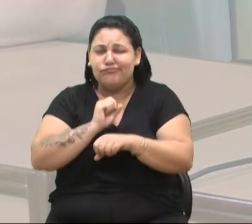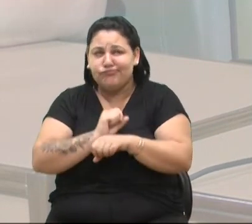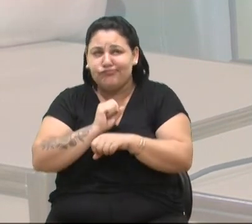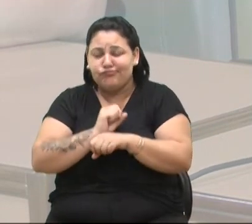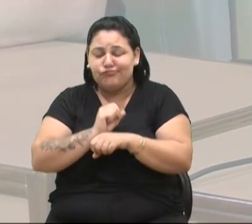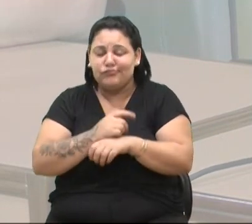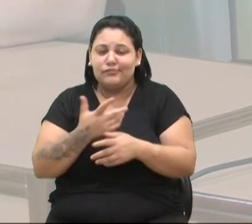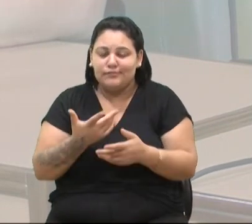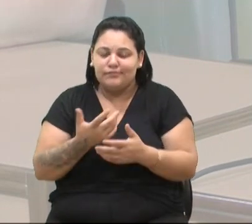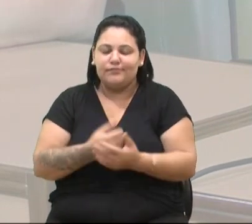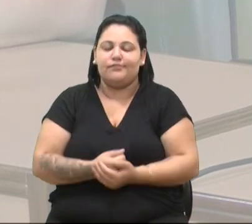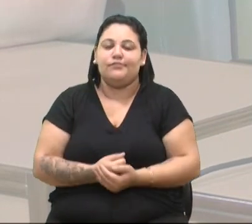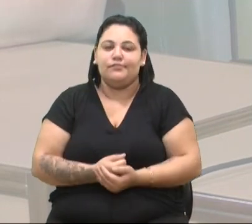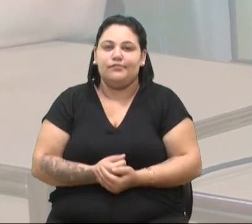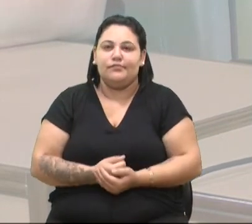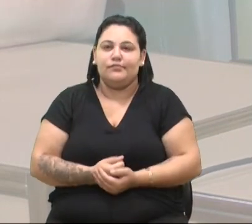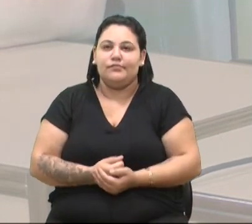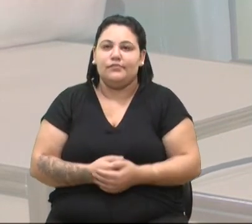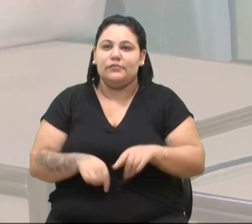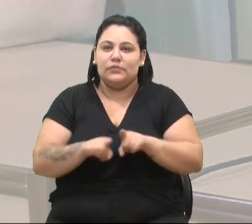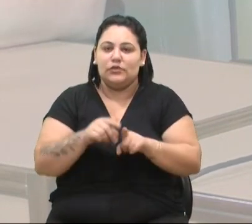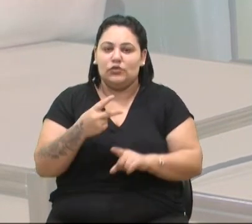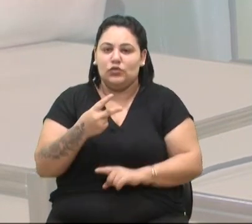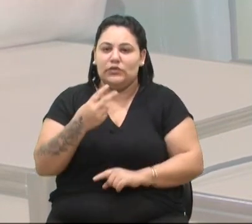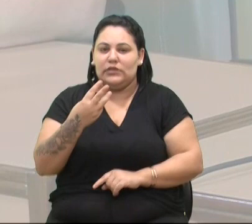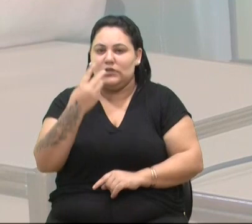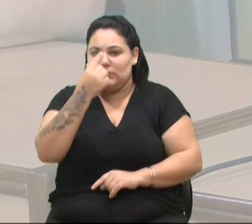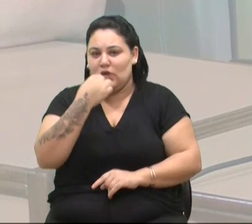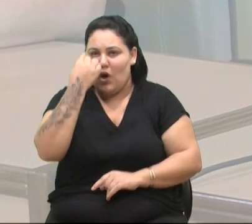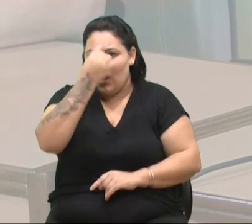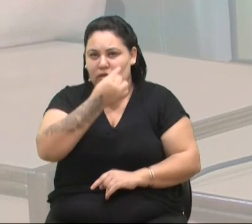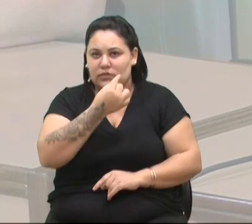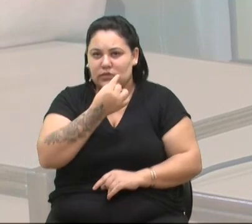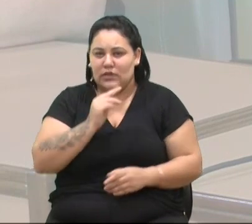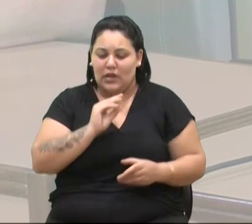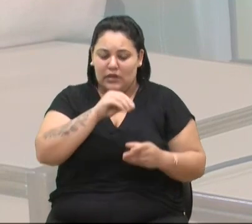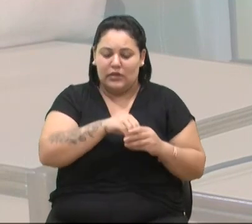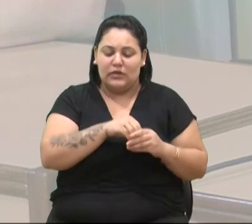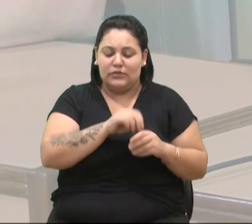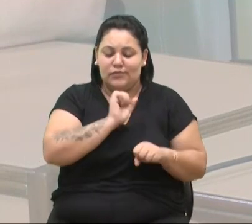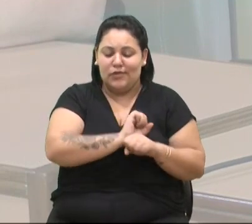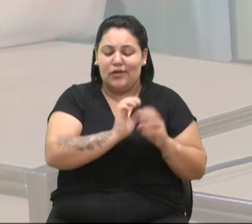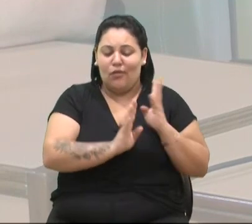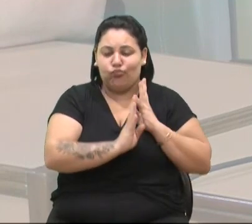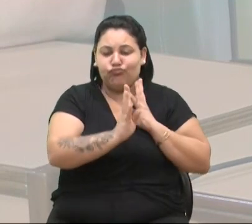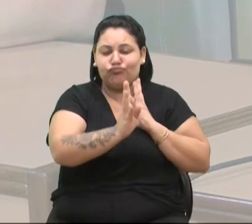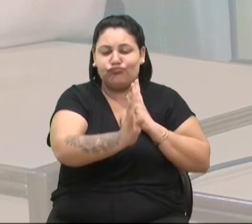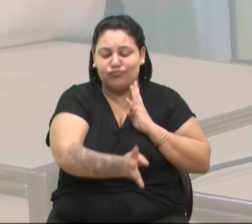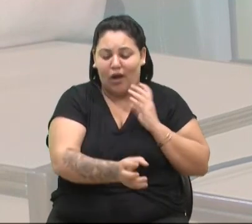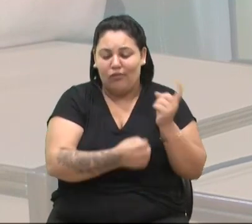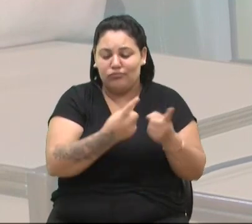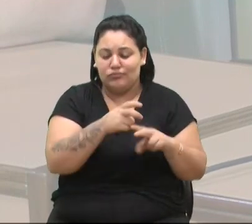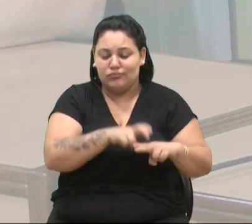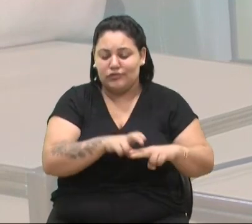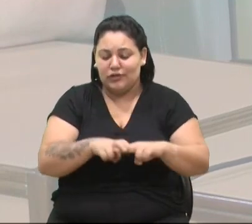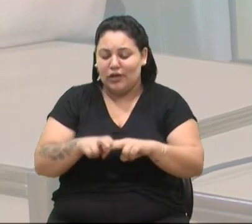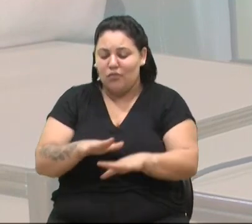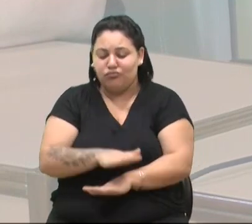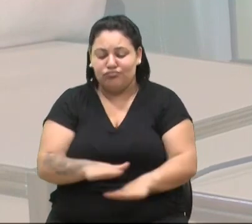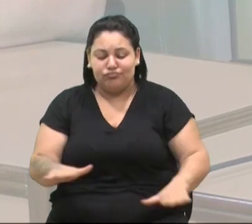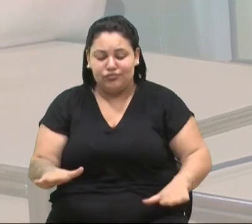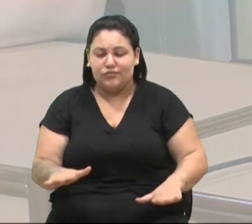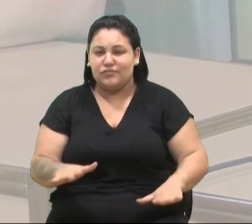disso, 2 horas, 3 horas lá dentro, esperando na fila, muitos sentados no chão, senhoras, e não